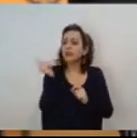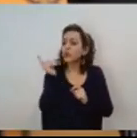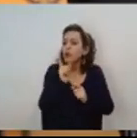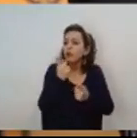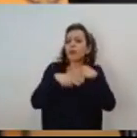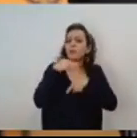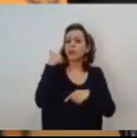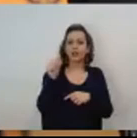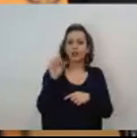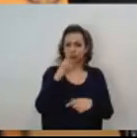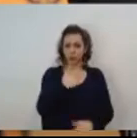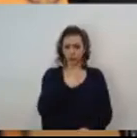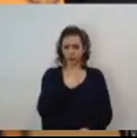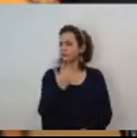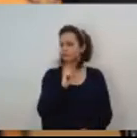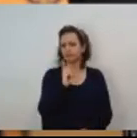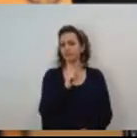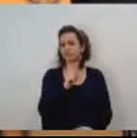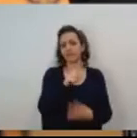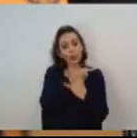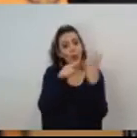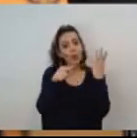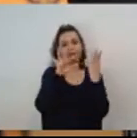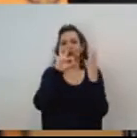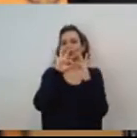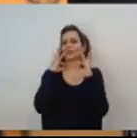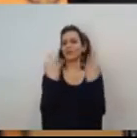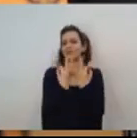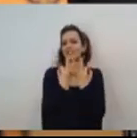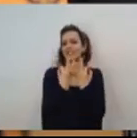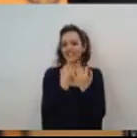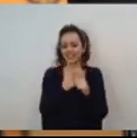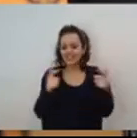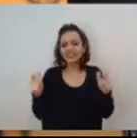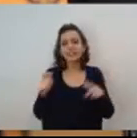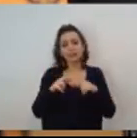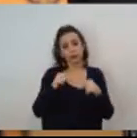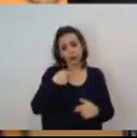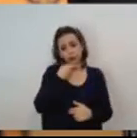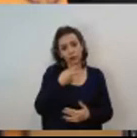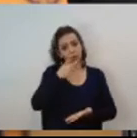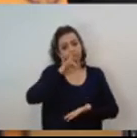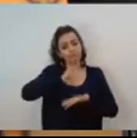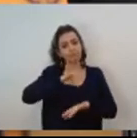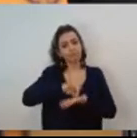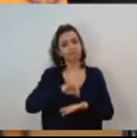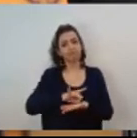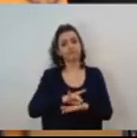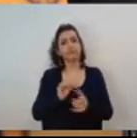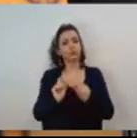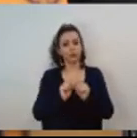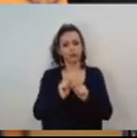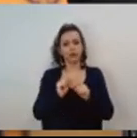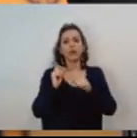famílias Hoje eu tô falando assim sem demagogia e sem exagero é o Carrefour Ah tá o projeto de